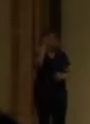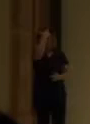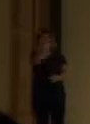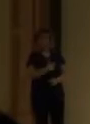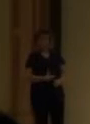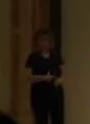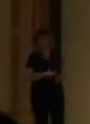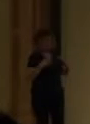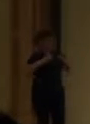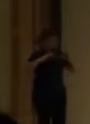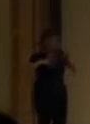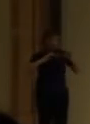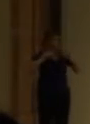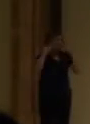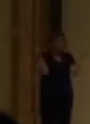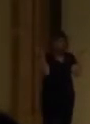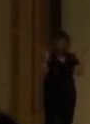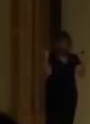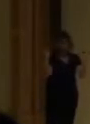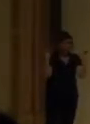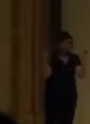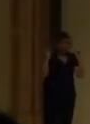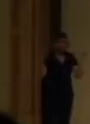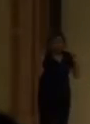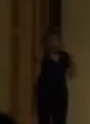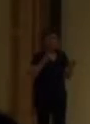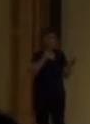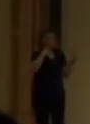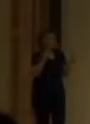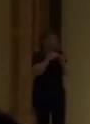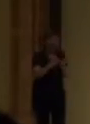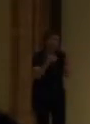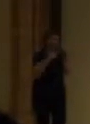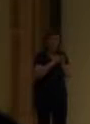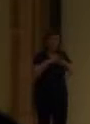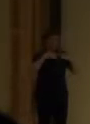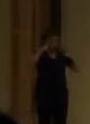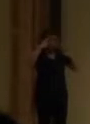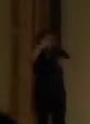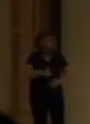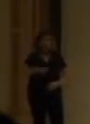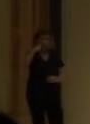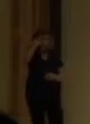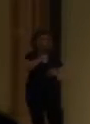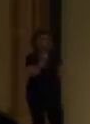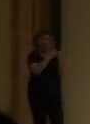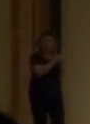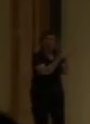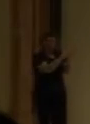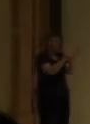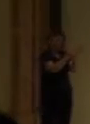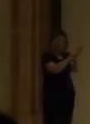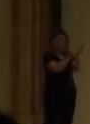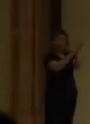nudez 4 ou 5 vezes no seu texto. Como que, falando da nudez e falando da ausência de